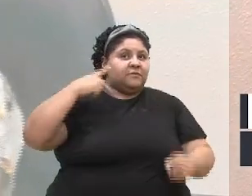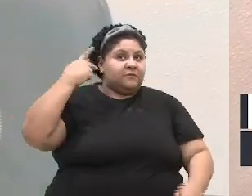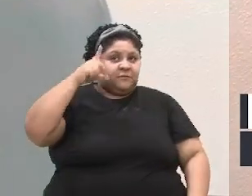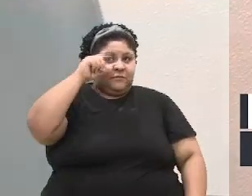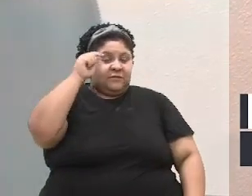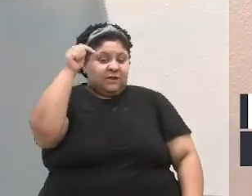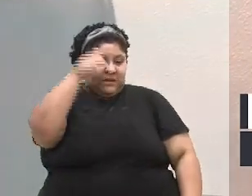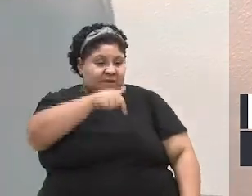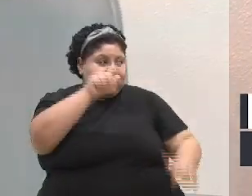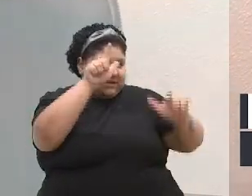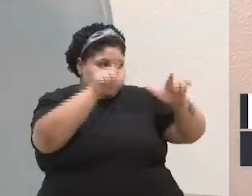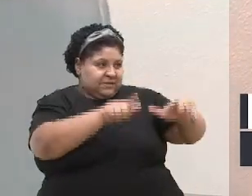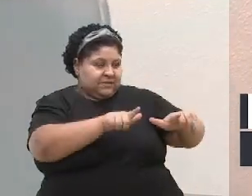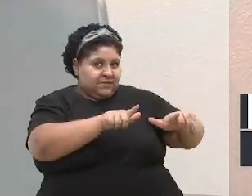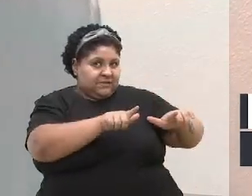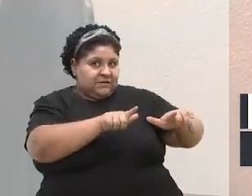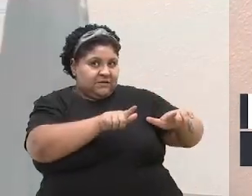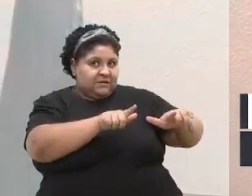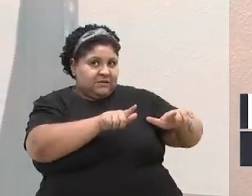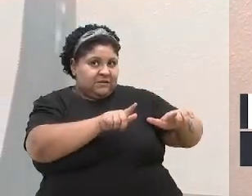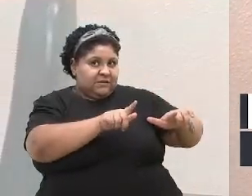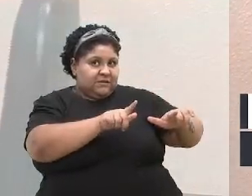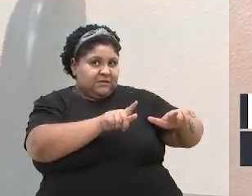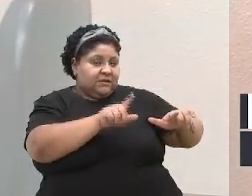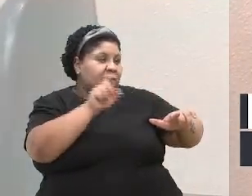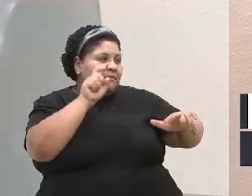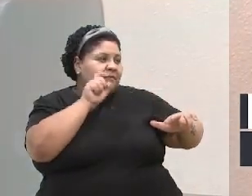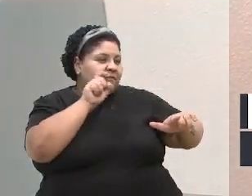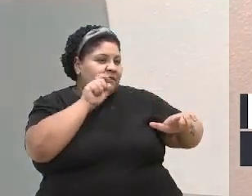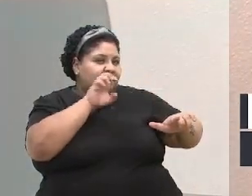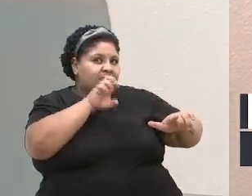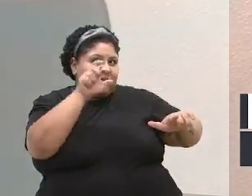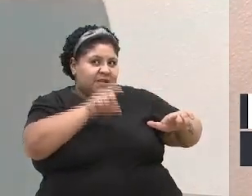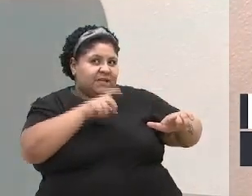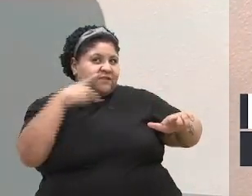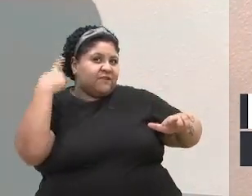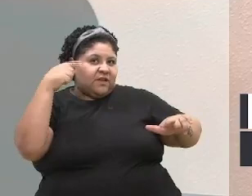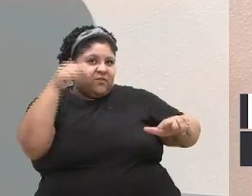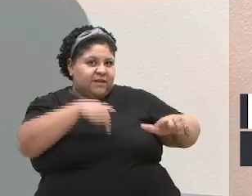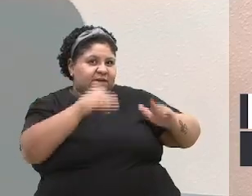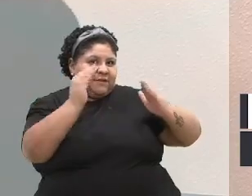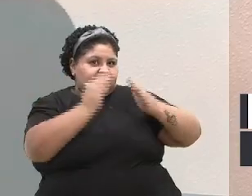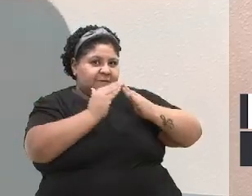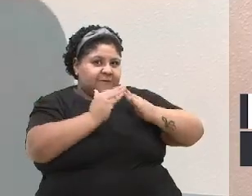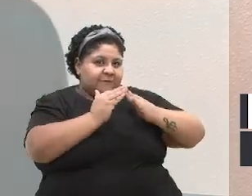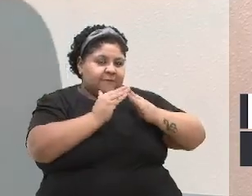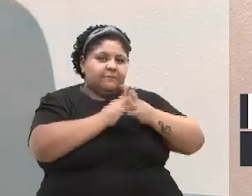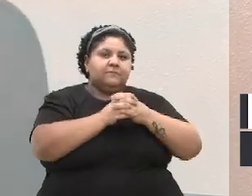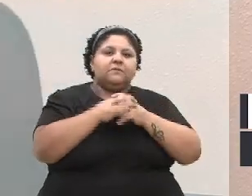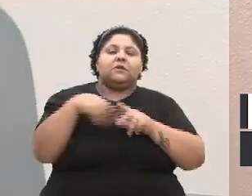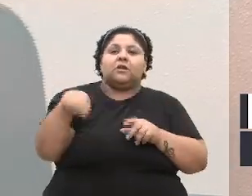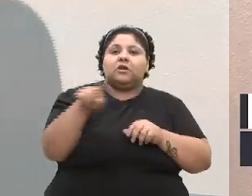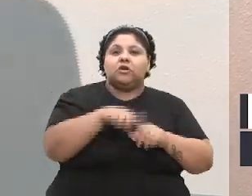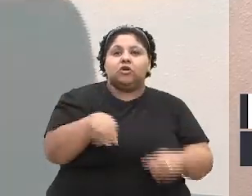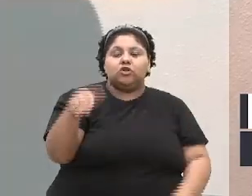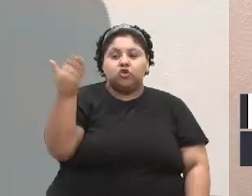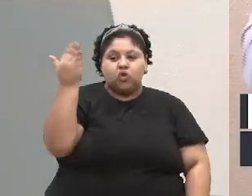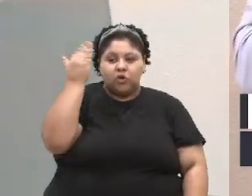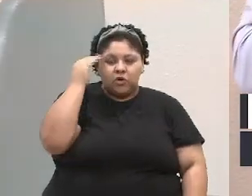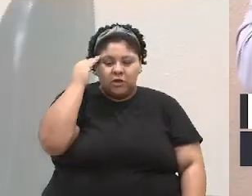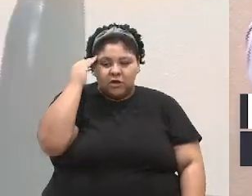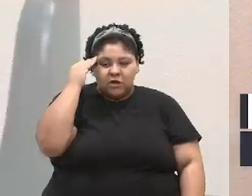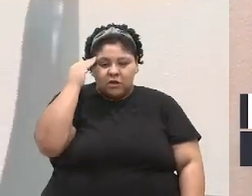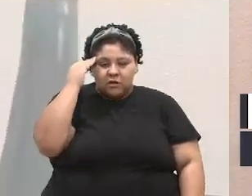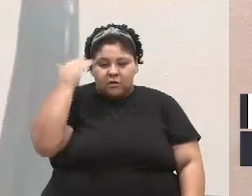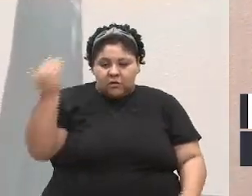aqui na sala da presidente Geni, da ex-vereadora desta casa, nós entendíamos que iria